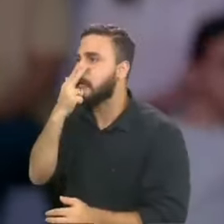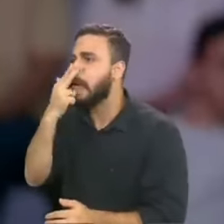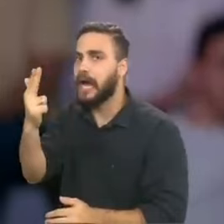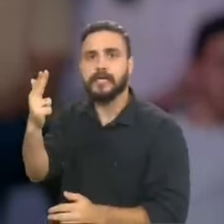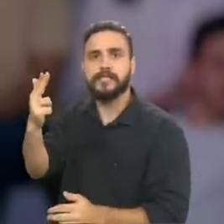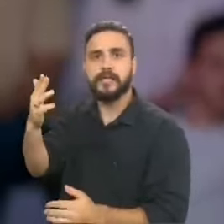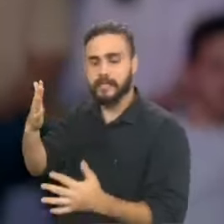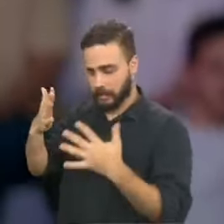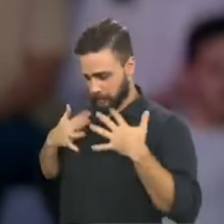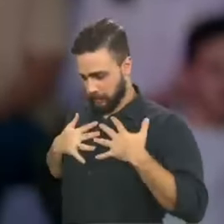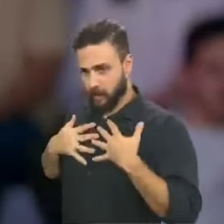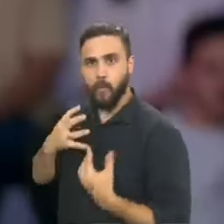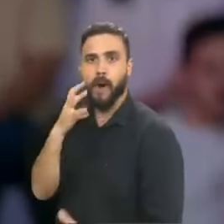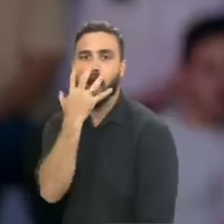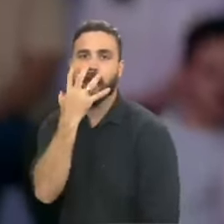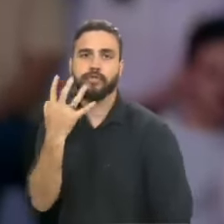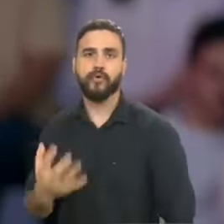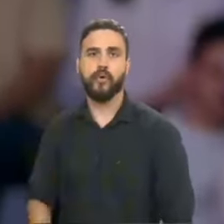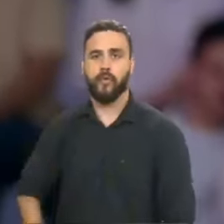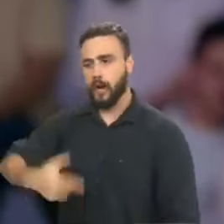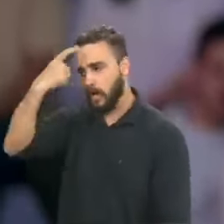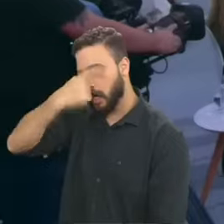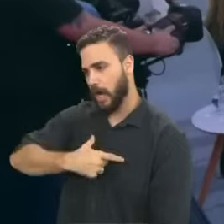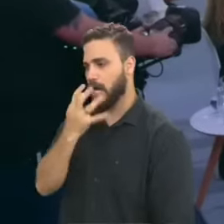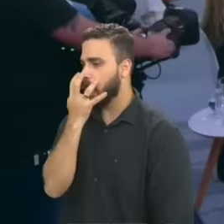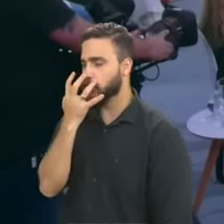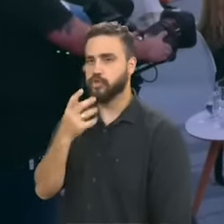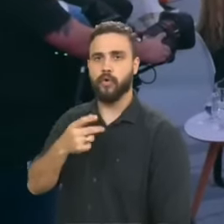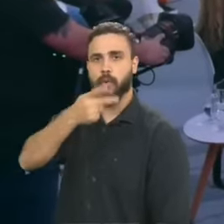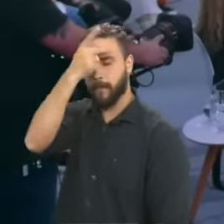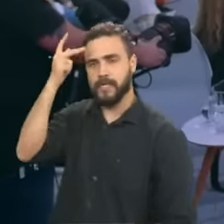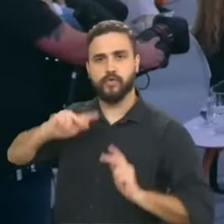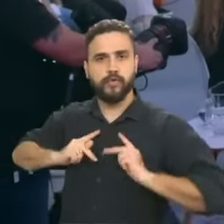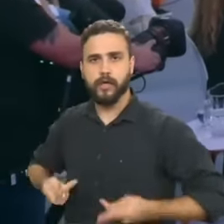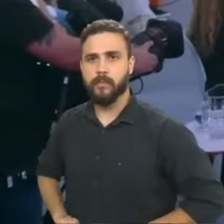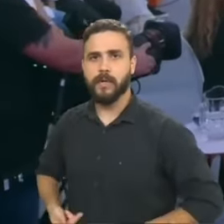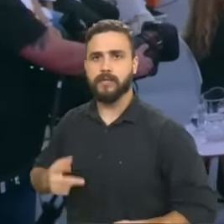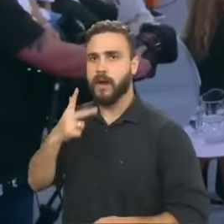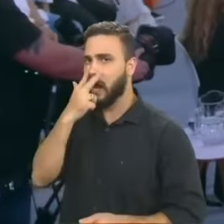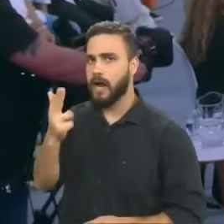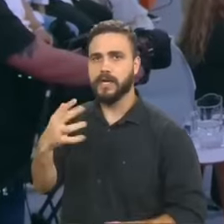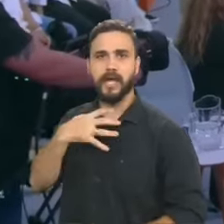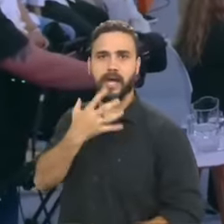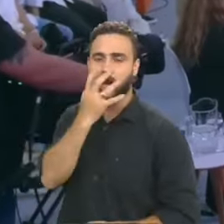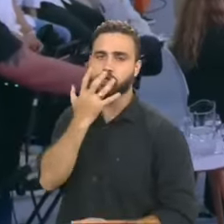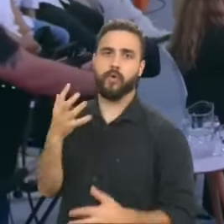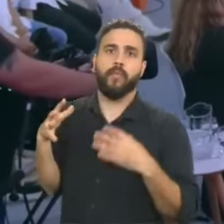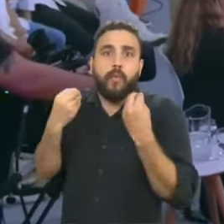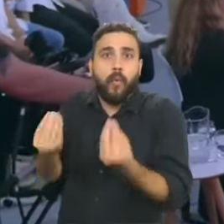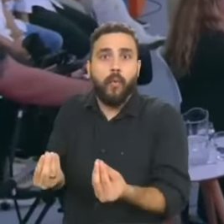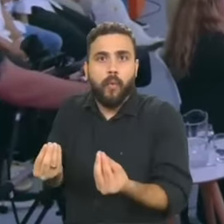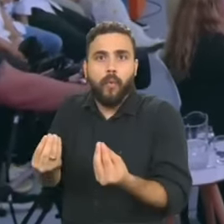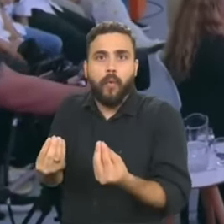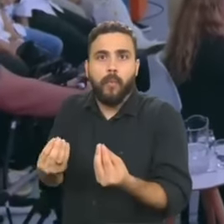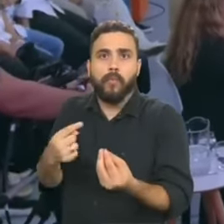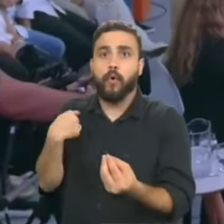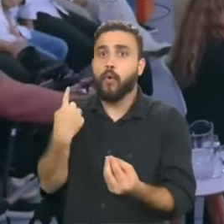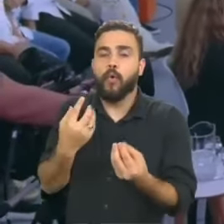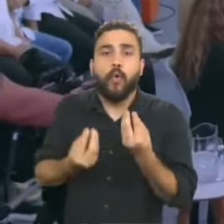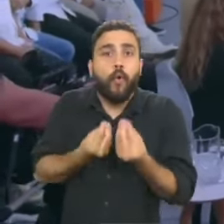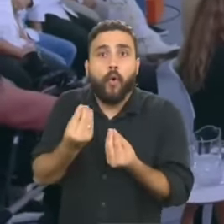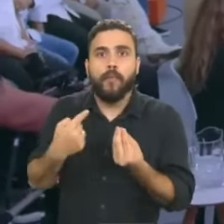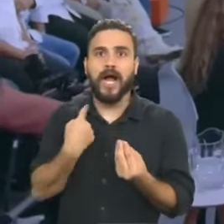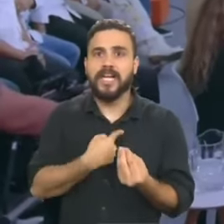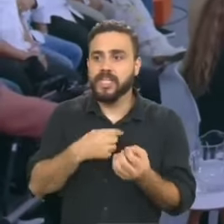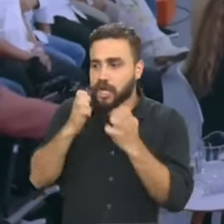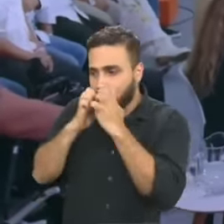gente respeita isso. Mas, Rosalie, dentro da igreja, nós temos uma palavra, gente, nós somos assim, a imagem e semelhança de Deus. Eu